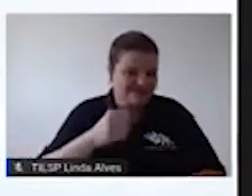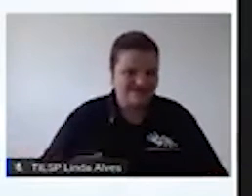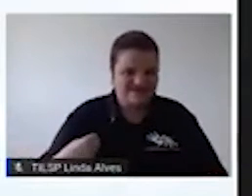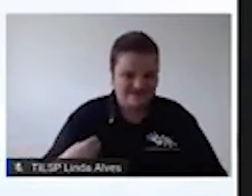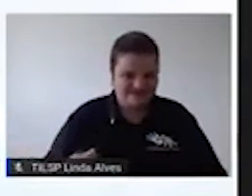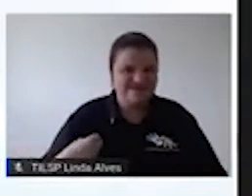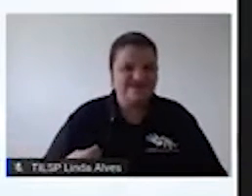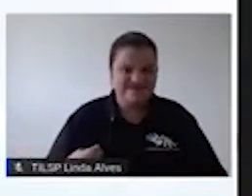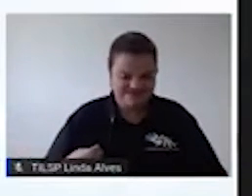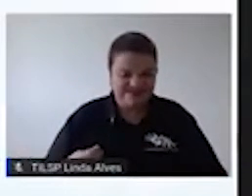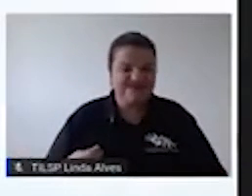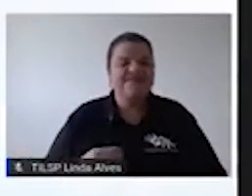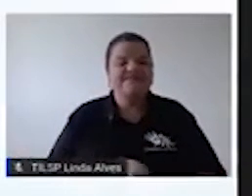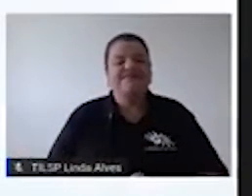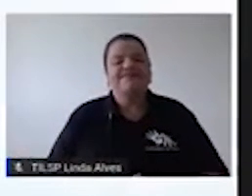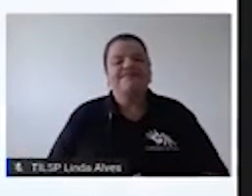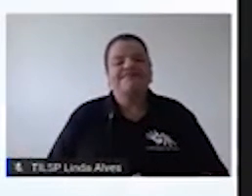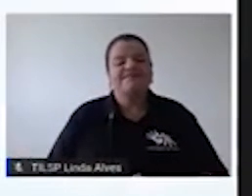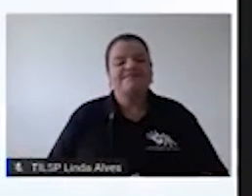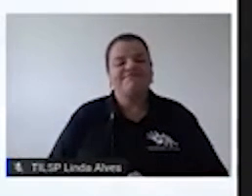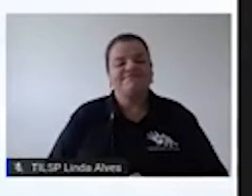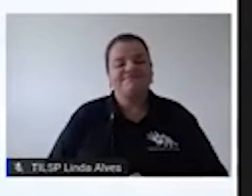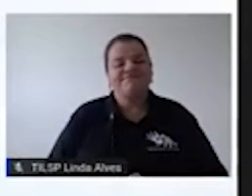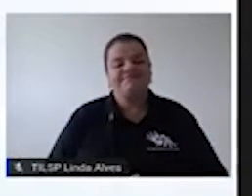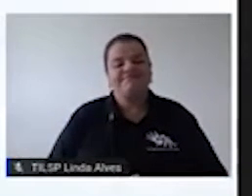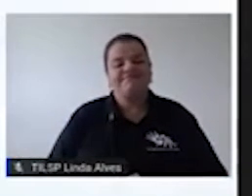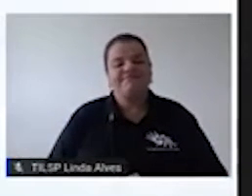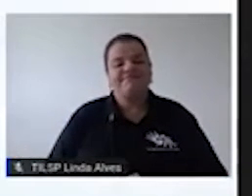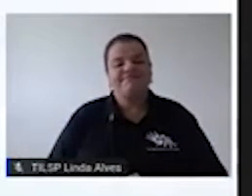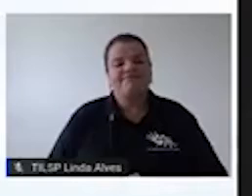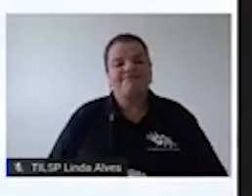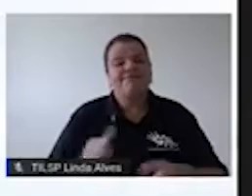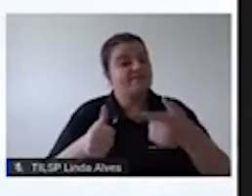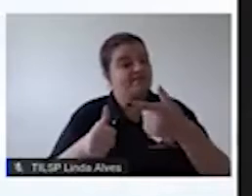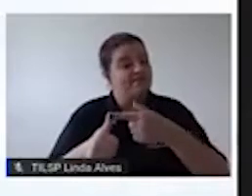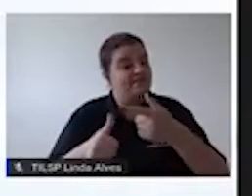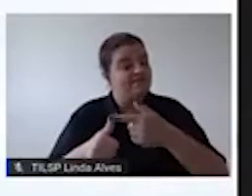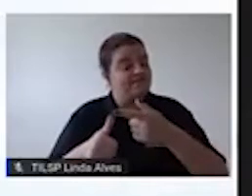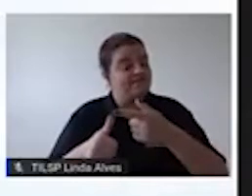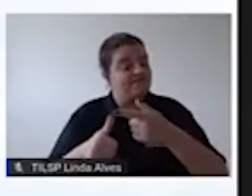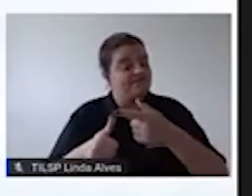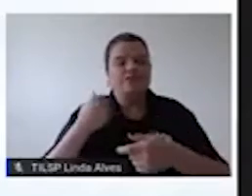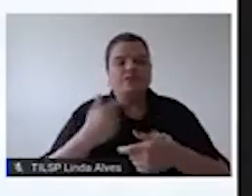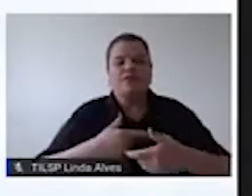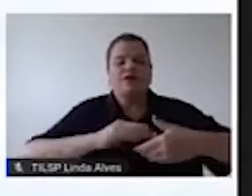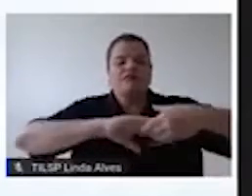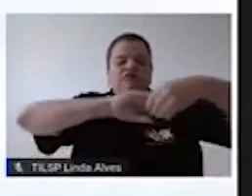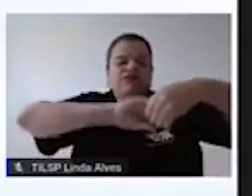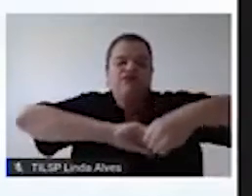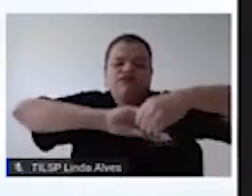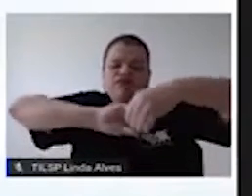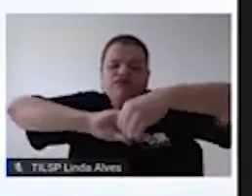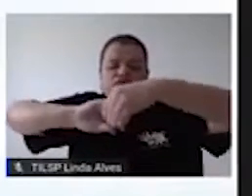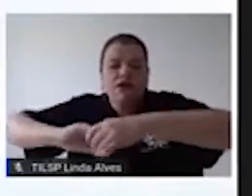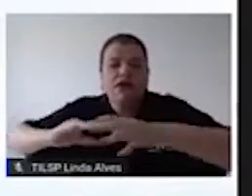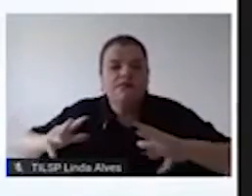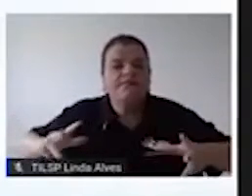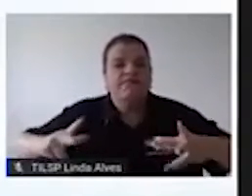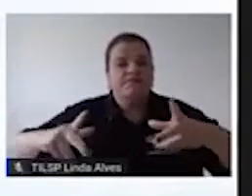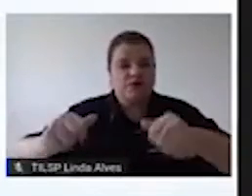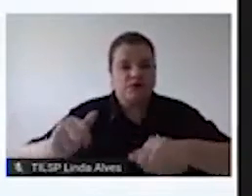né? Então, primeiro, acho que a gente tem que saudar e felicitar todas as mulheres